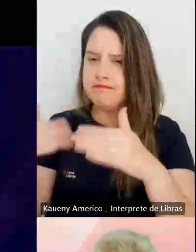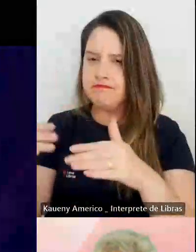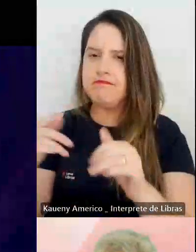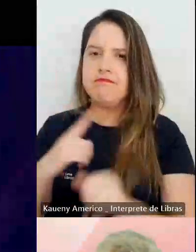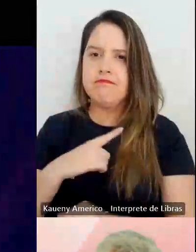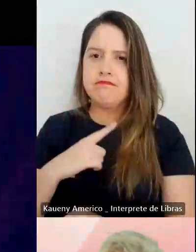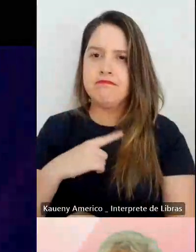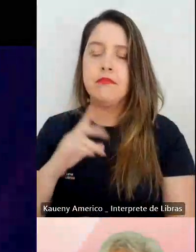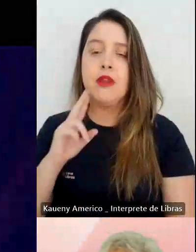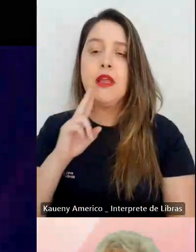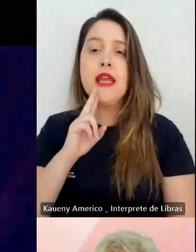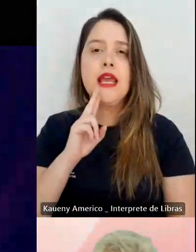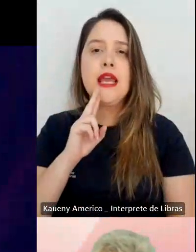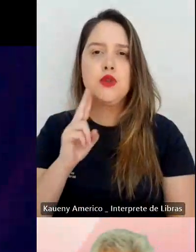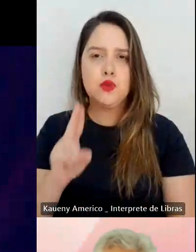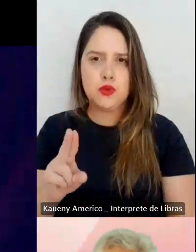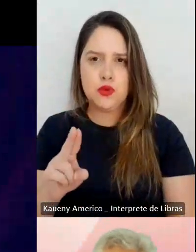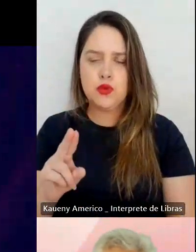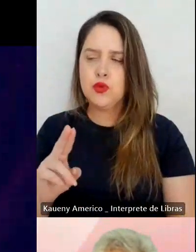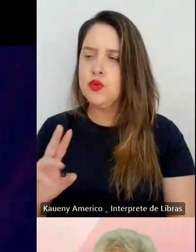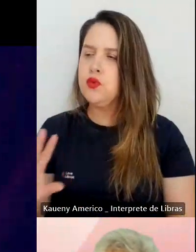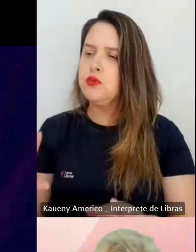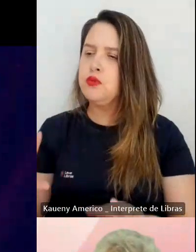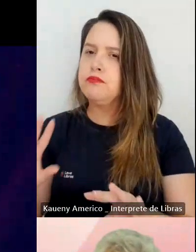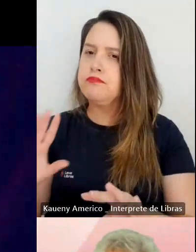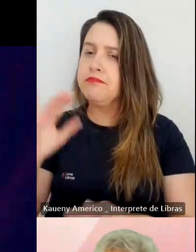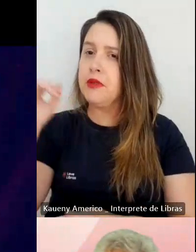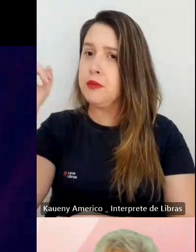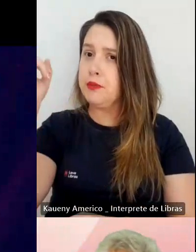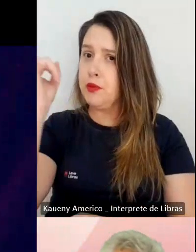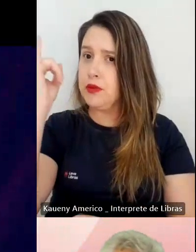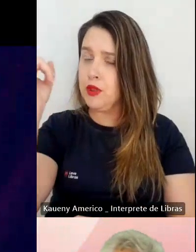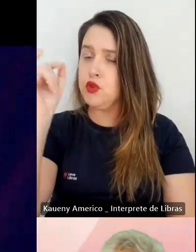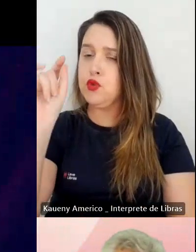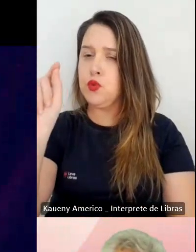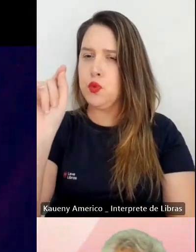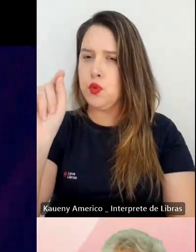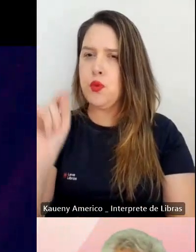Resultado, ponto muito importante que é extremamente